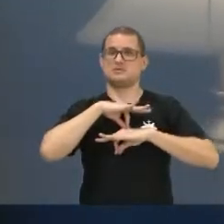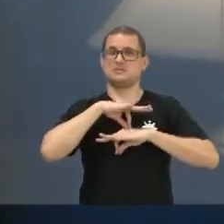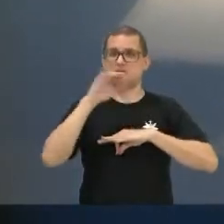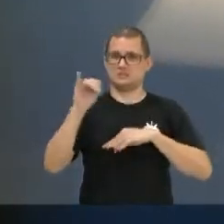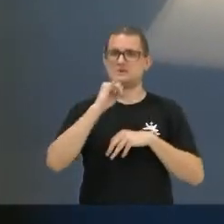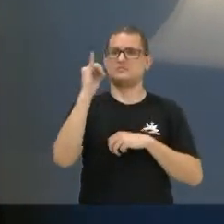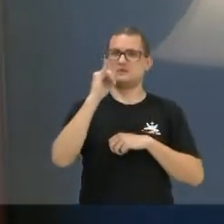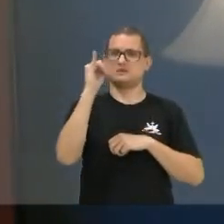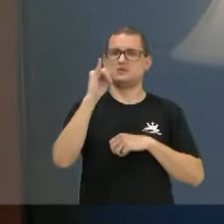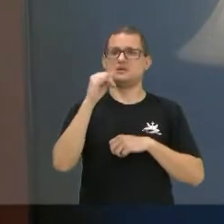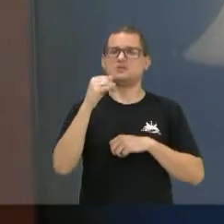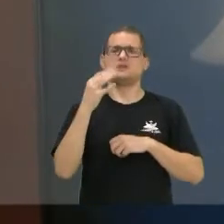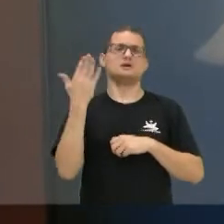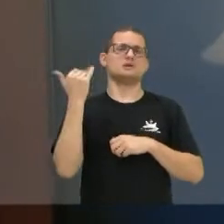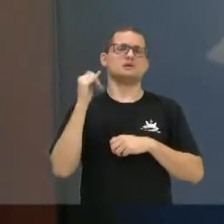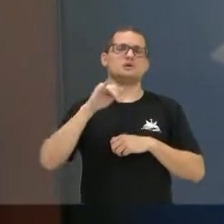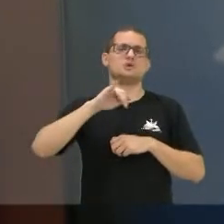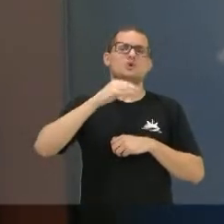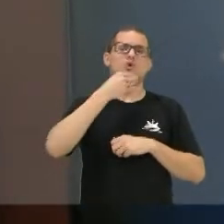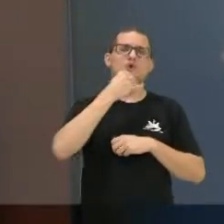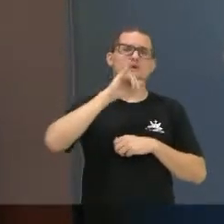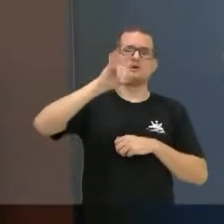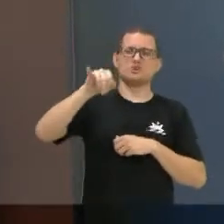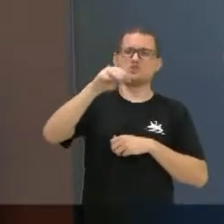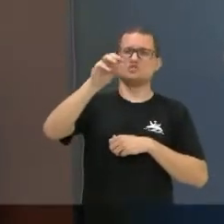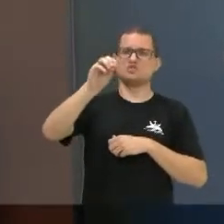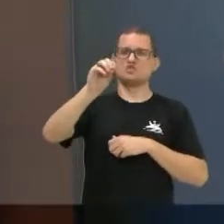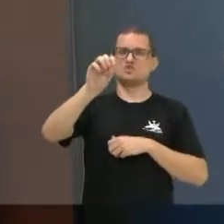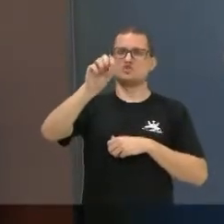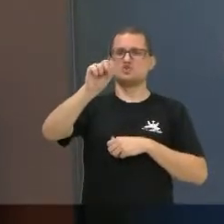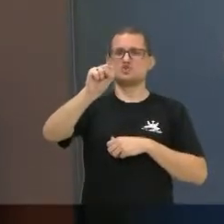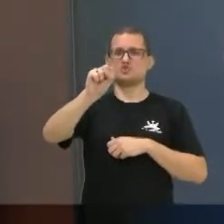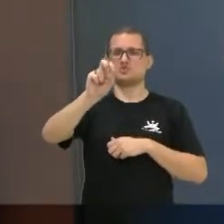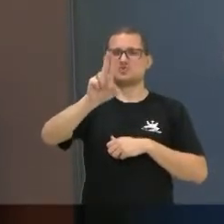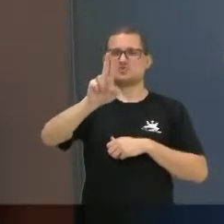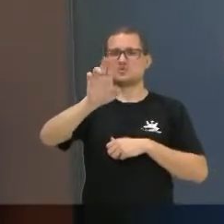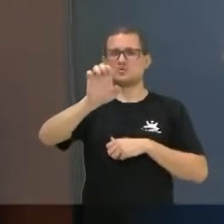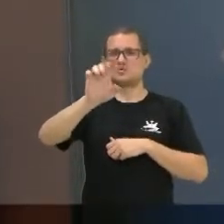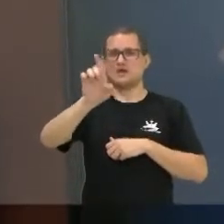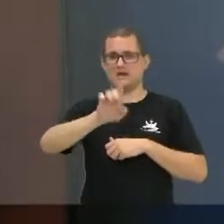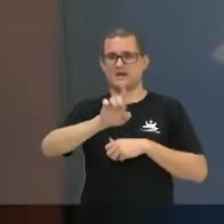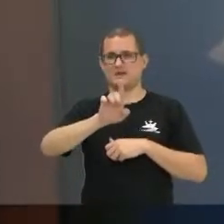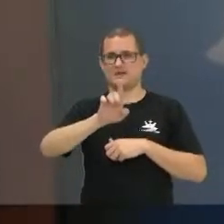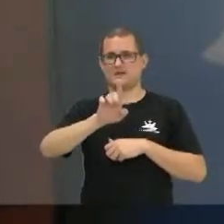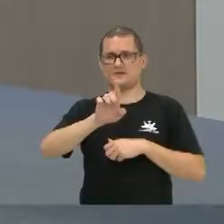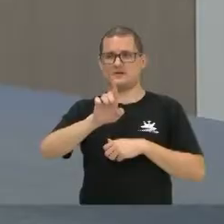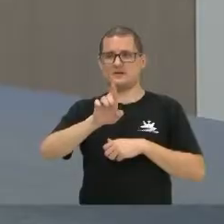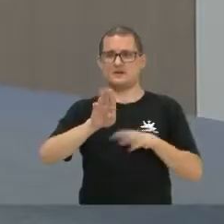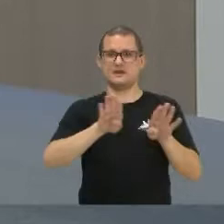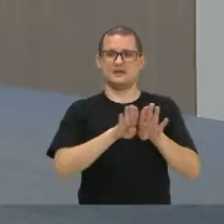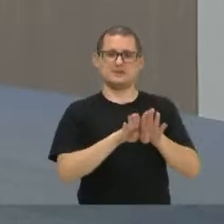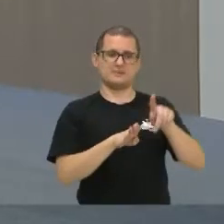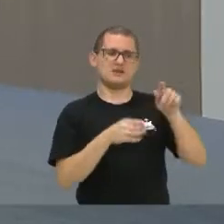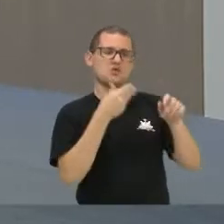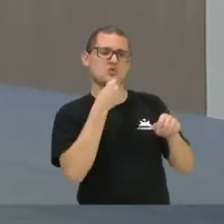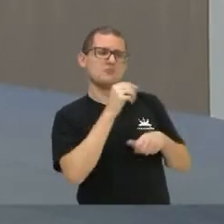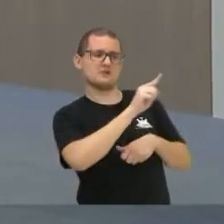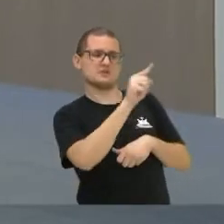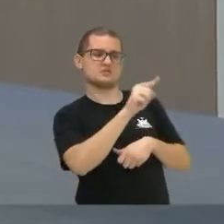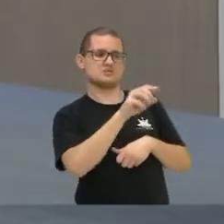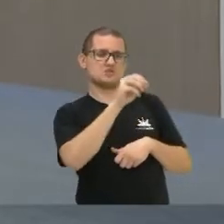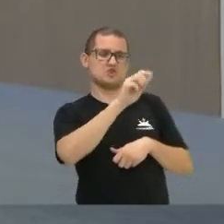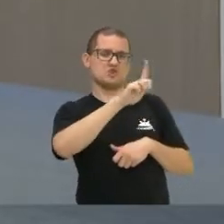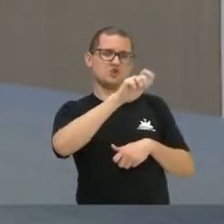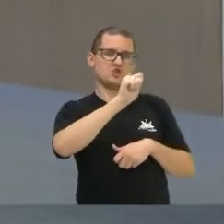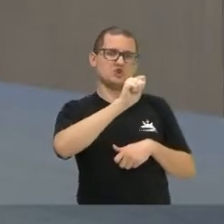importantes de josué o homem do templo num período de crise e zorobabel um outro